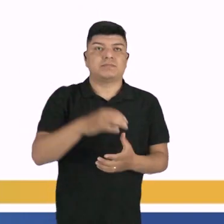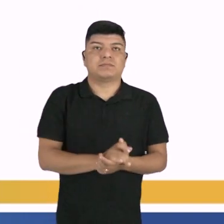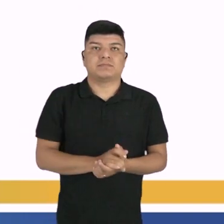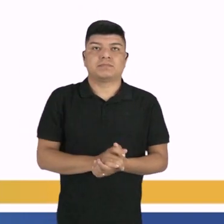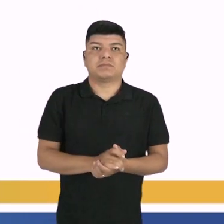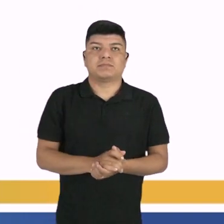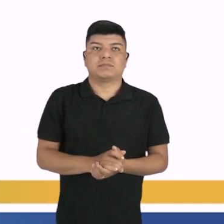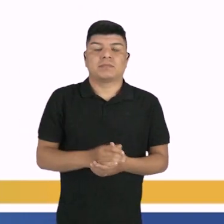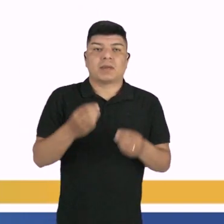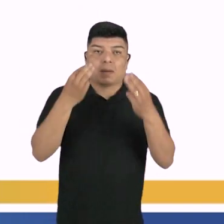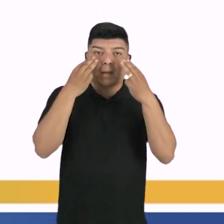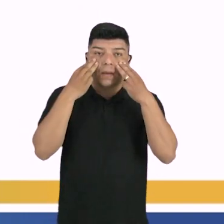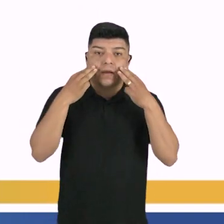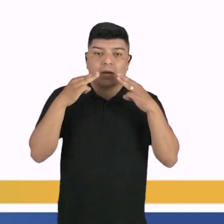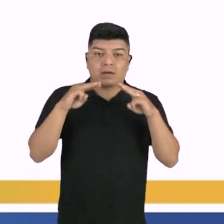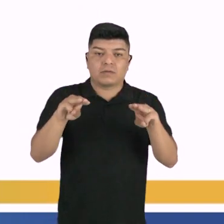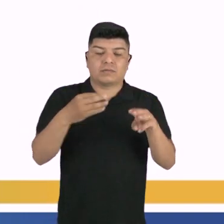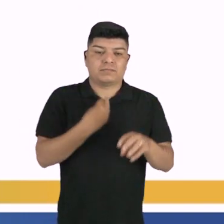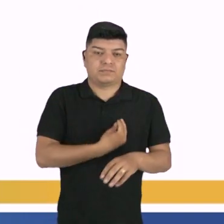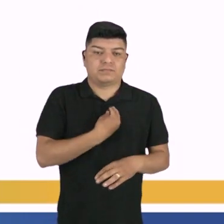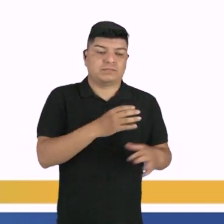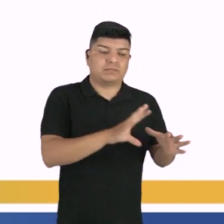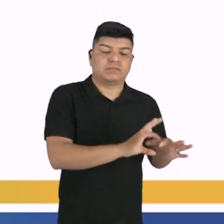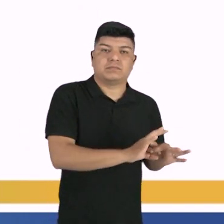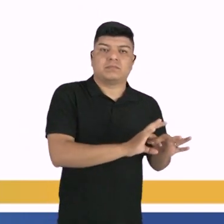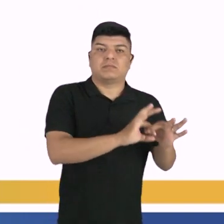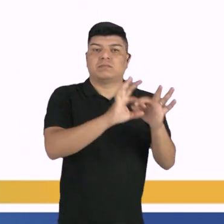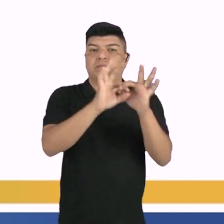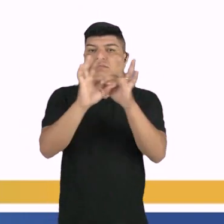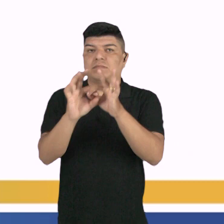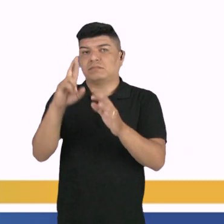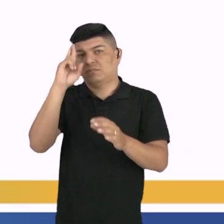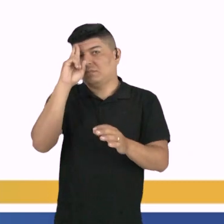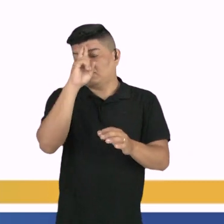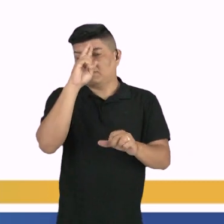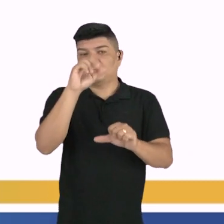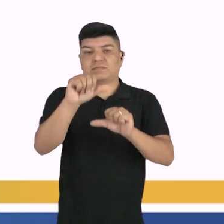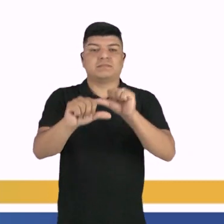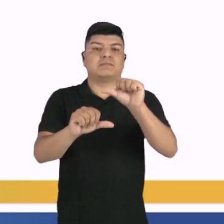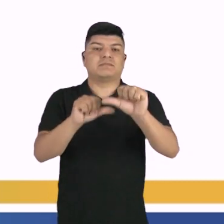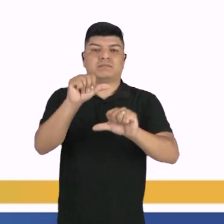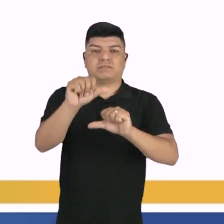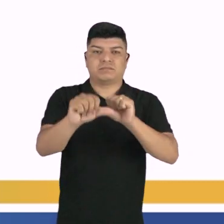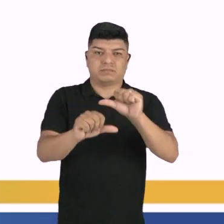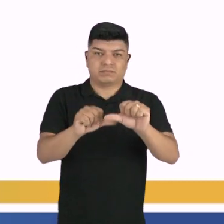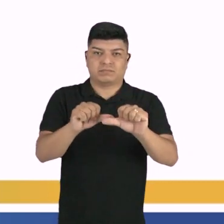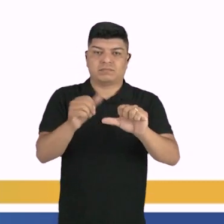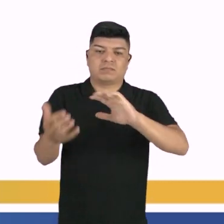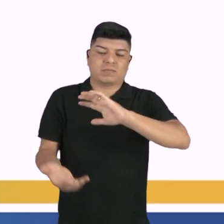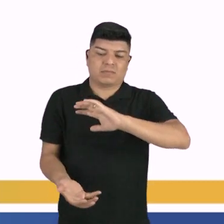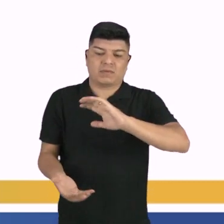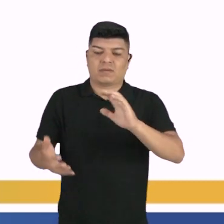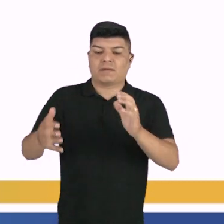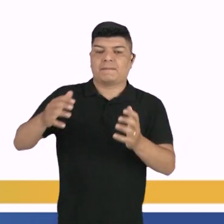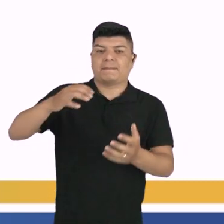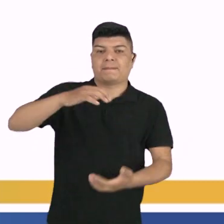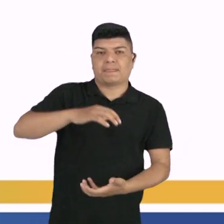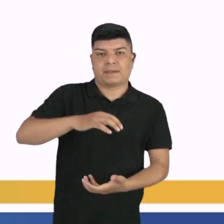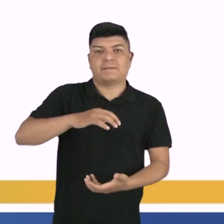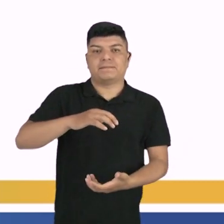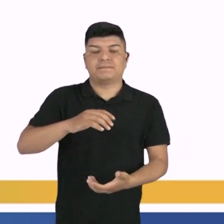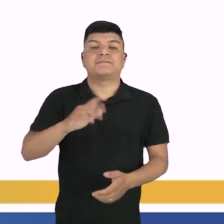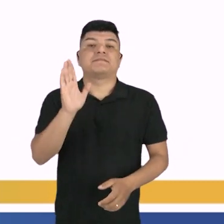Maquiavel, ele viveu um contexto histórico de muitas mudanças, de muitas transformações.